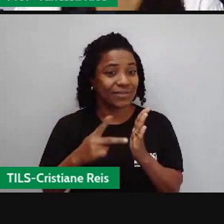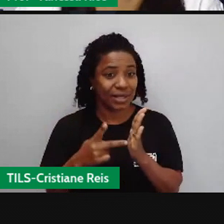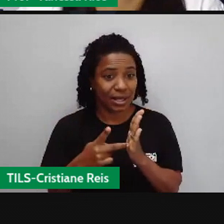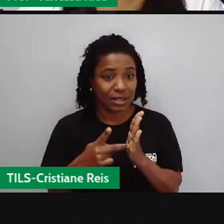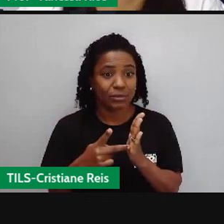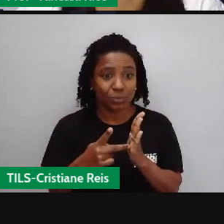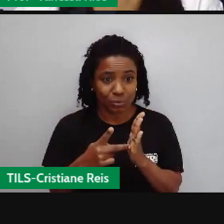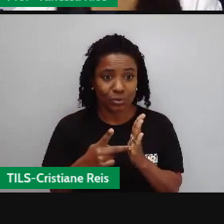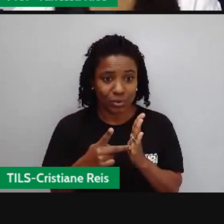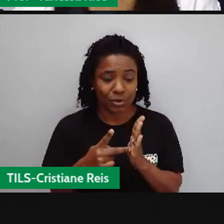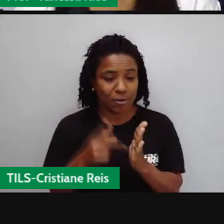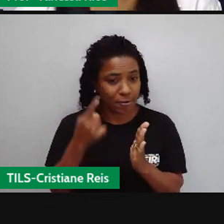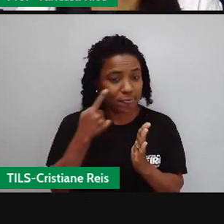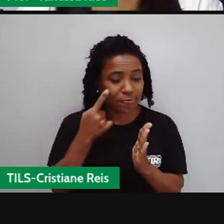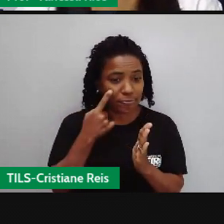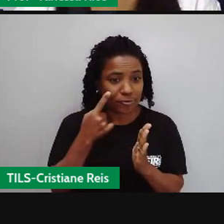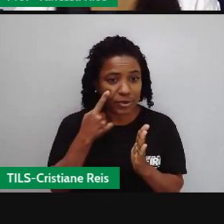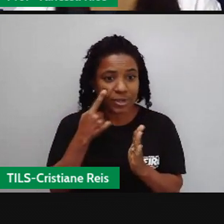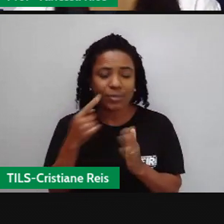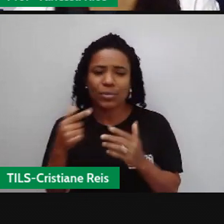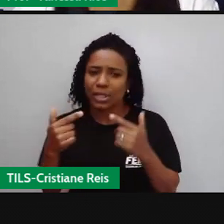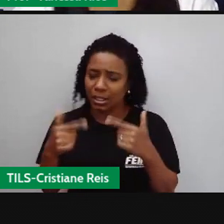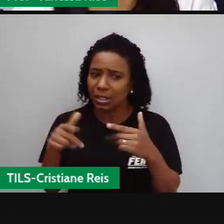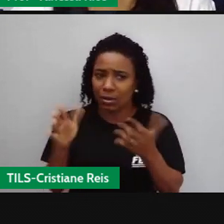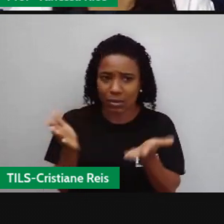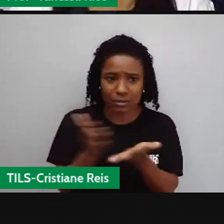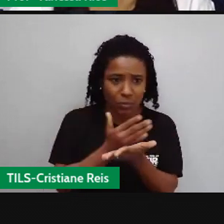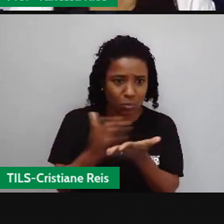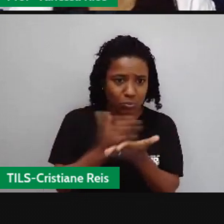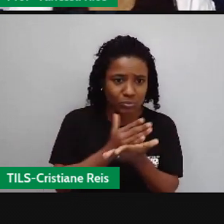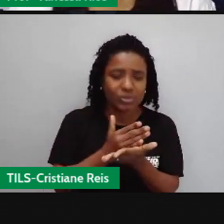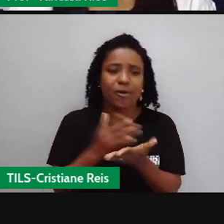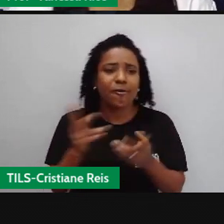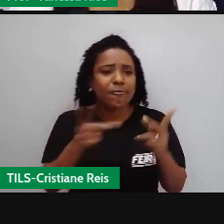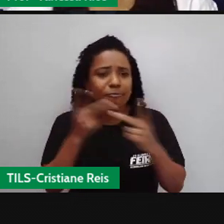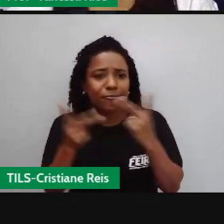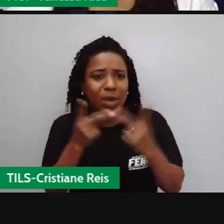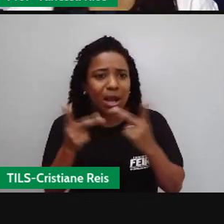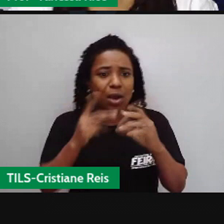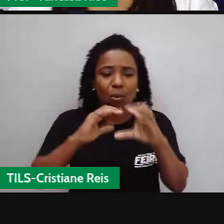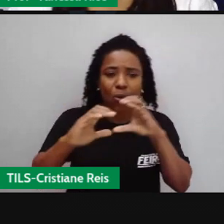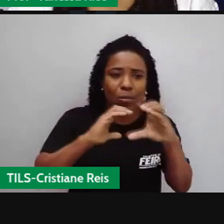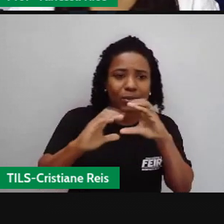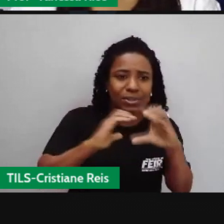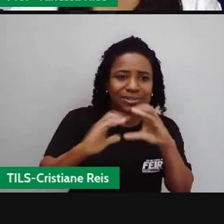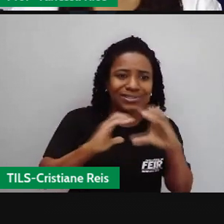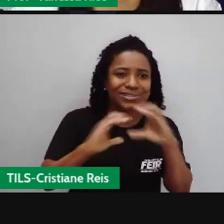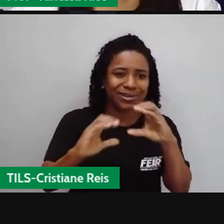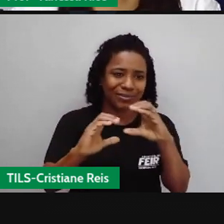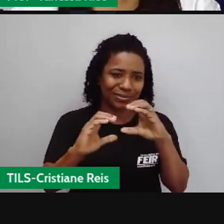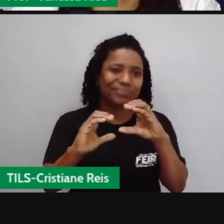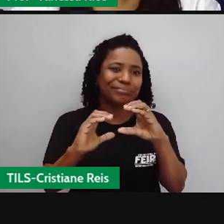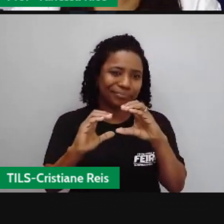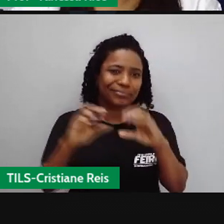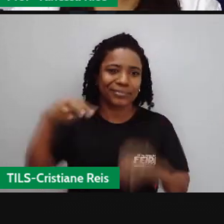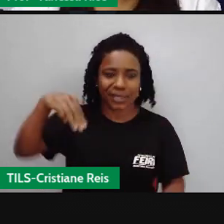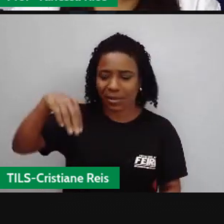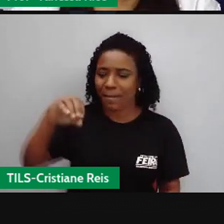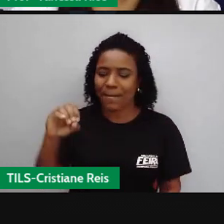da linguagem, nas comunicações em que as pessoas realizam, né, pode estar associada a um